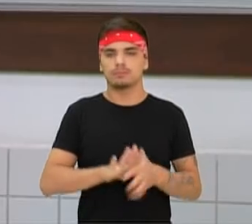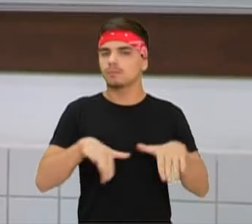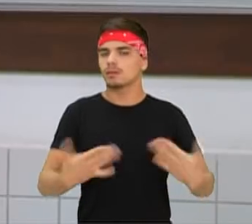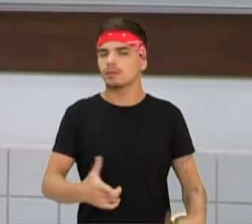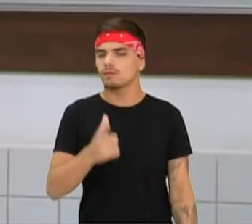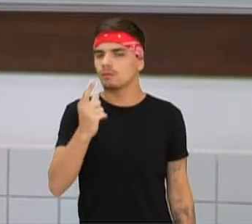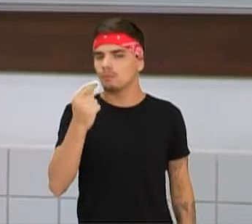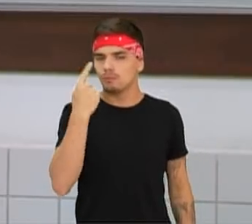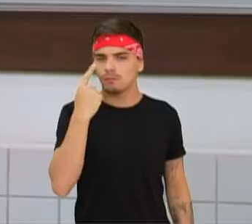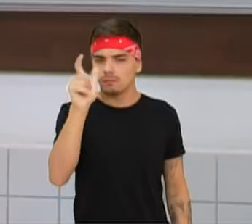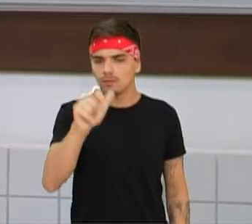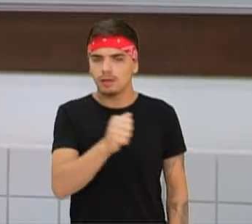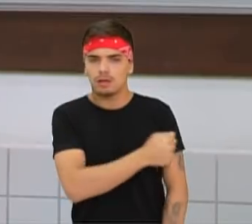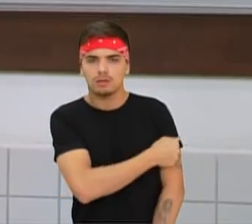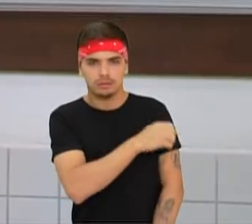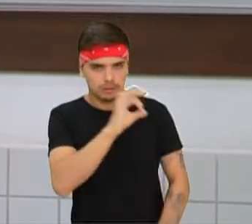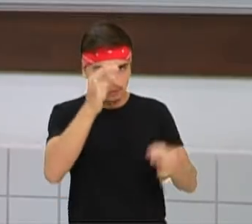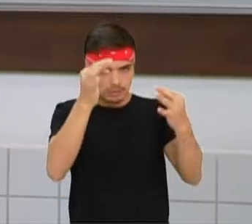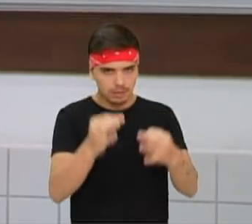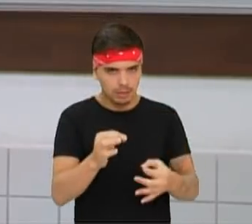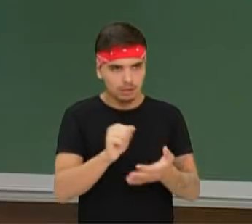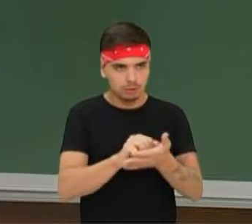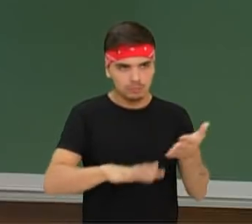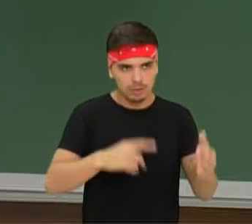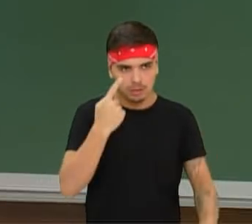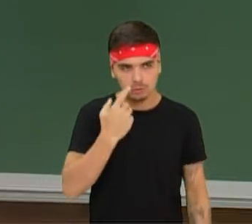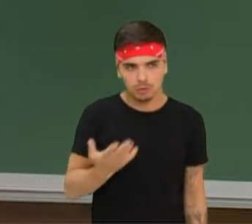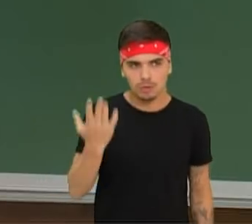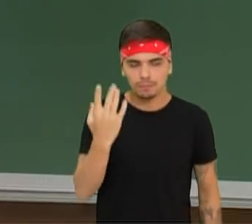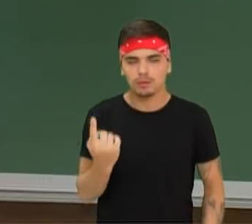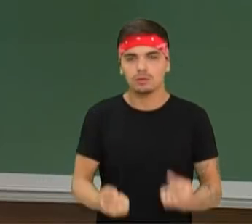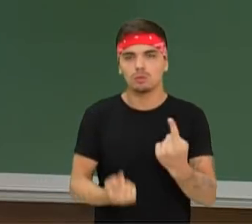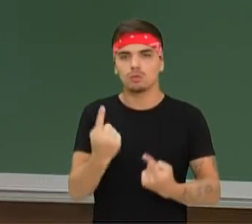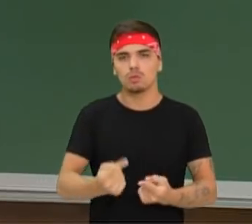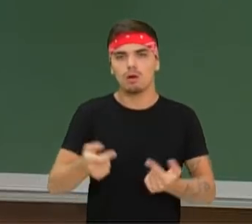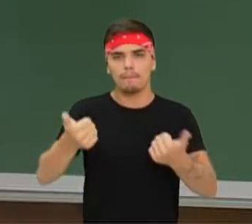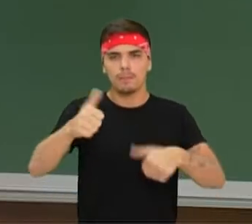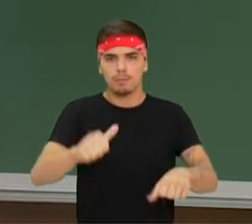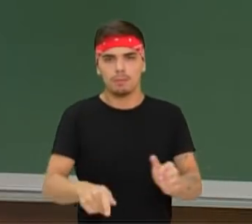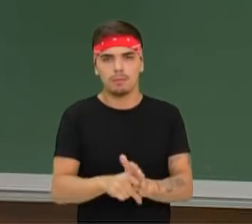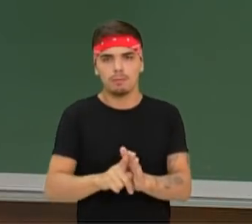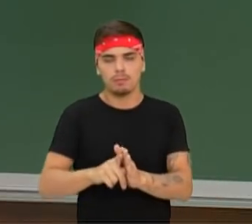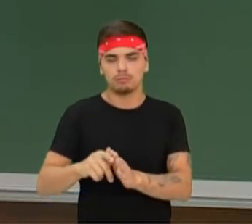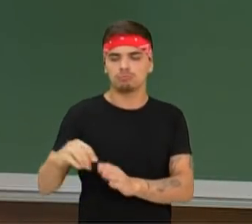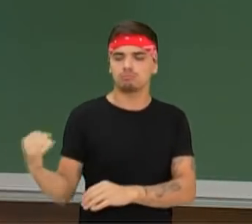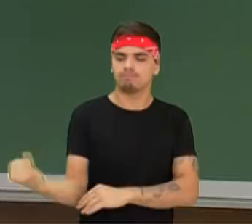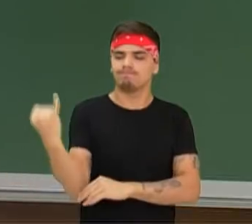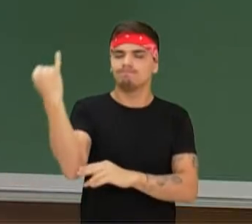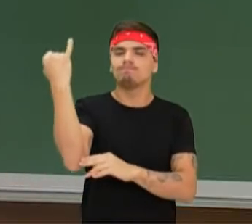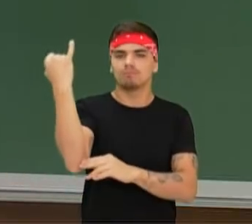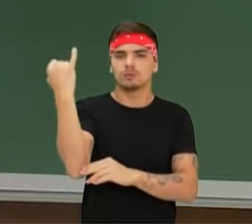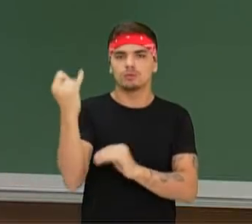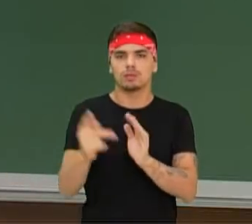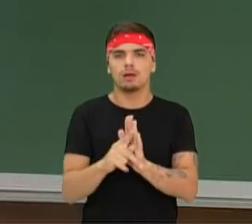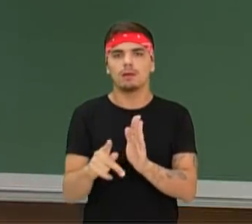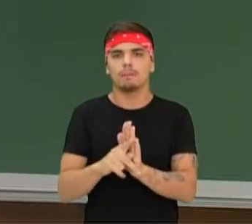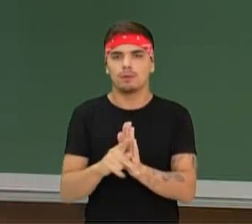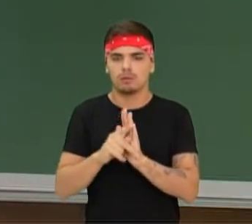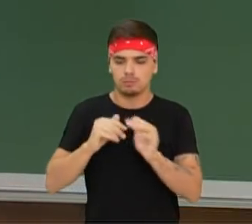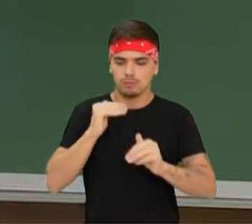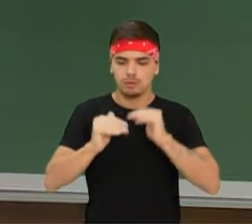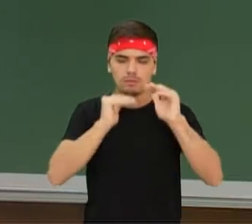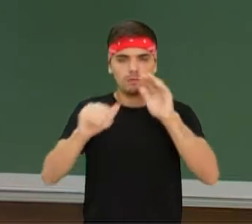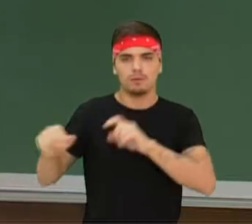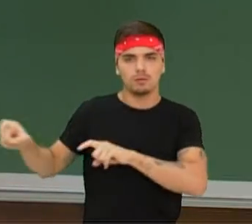Vamos ver, estudante, se você acertou essa atividade? Então vamos lá. Quais são os elementos naturais fundamentais para o desenvolvimento